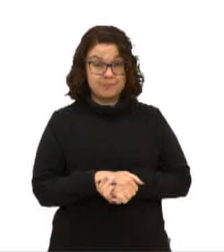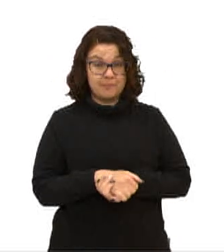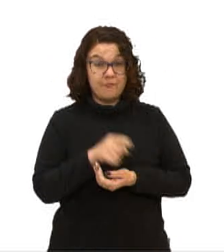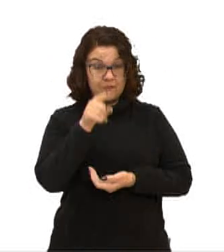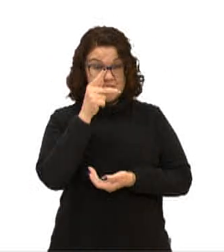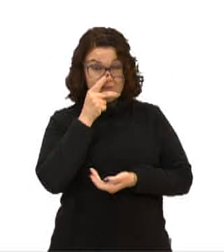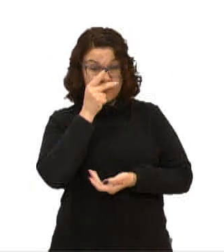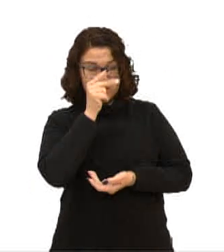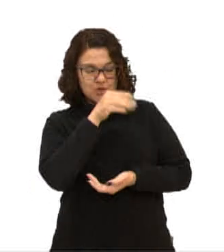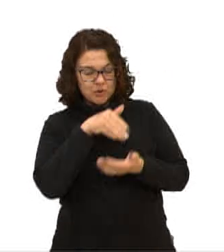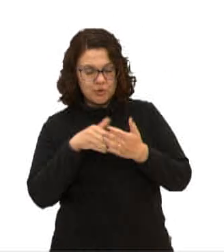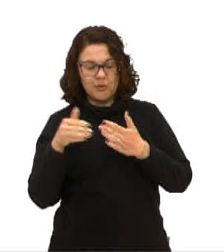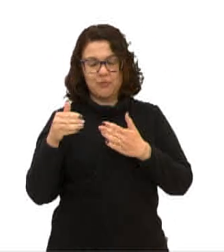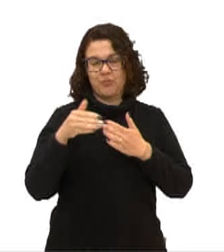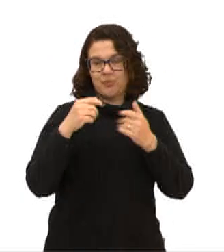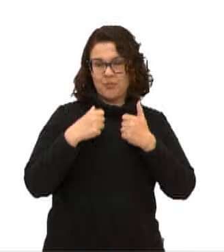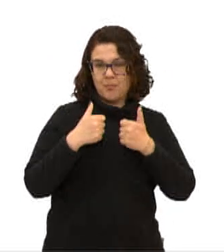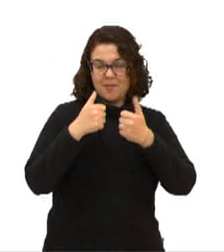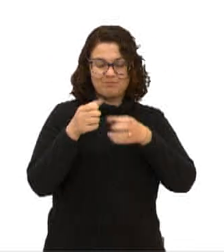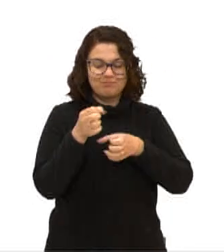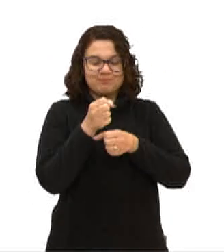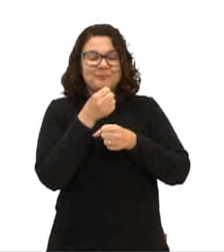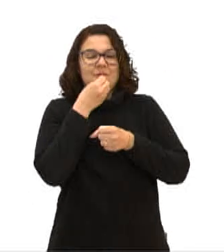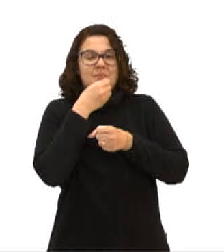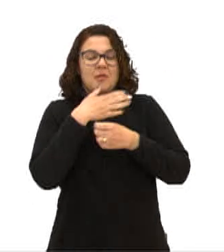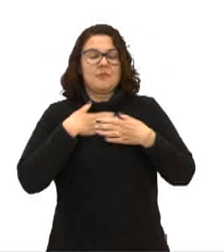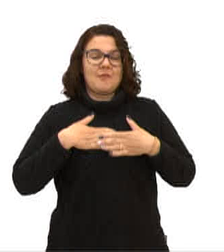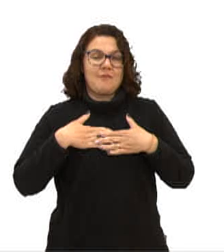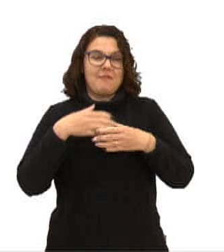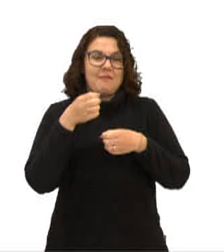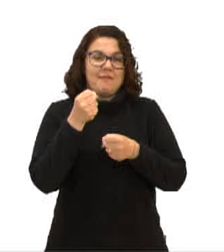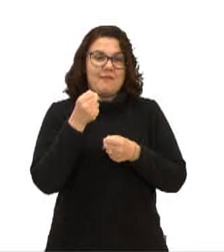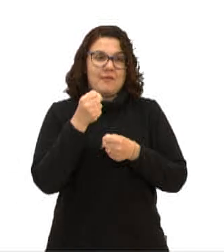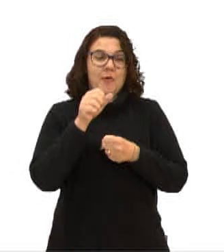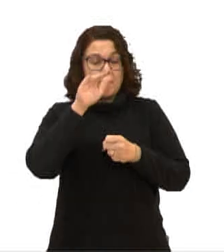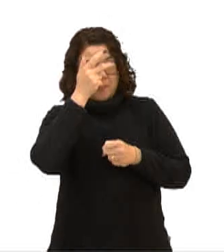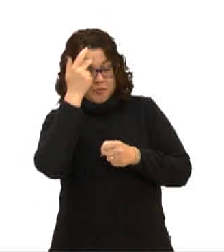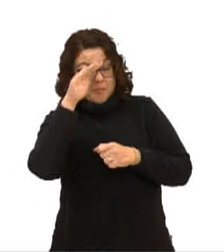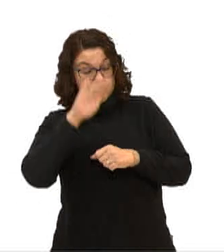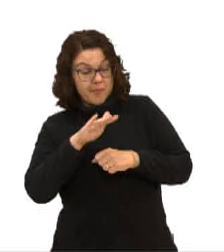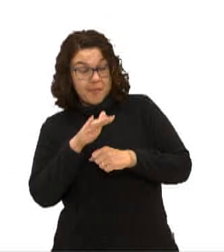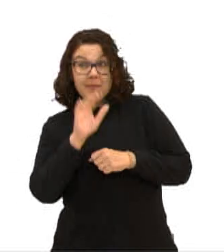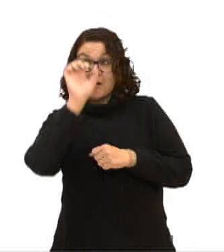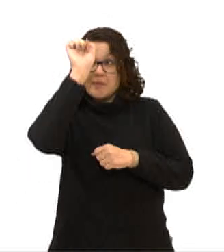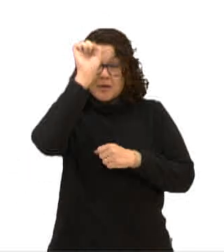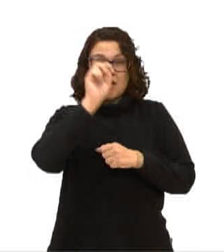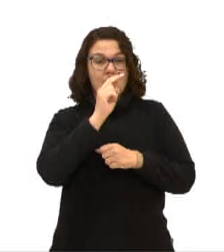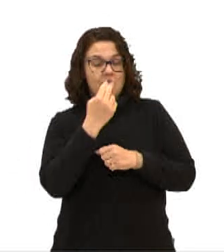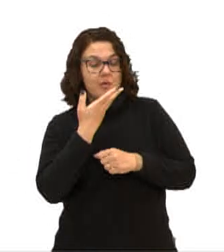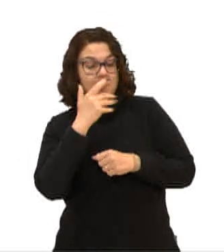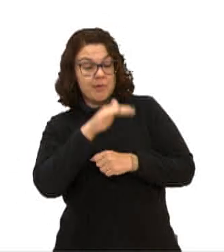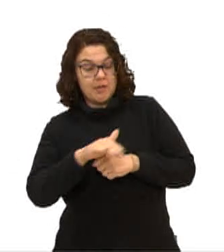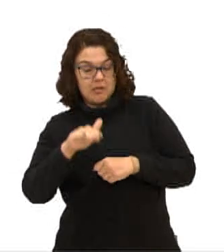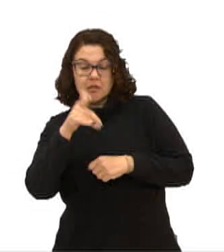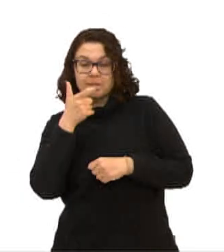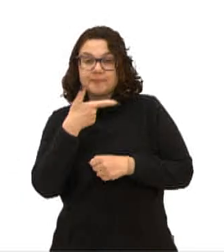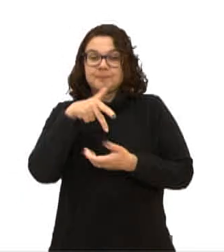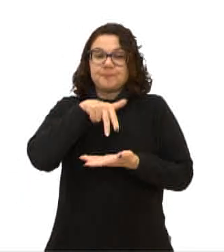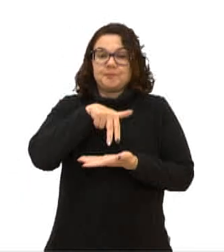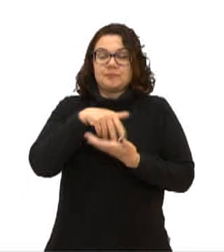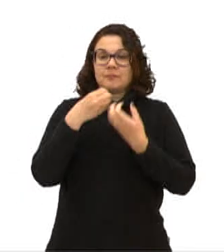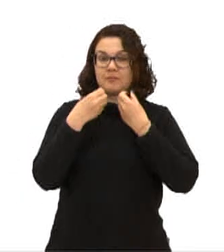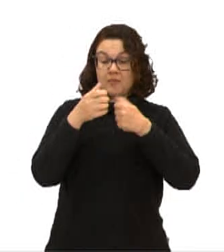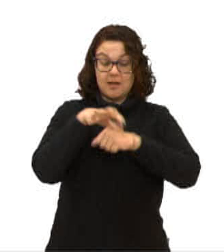Será que todo mundo está conseguindo se segurar bem ali? Pessoas de baixa estatura, crianças, estão se acomodando bem,